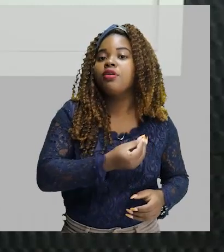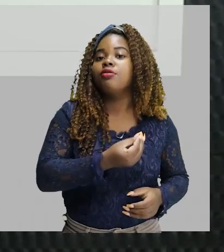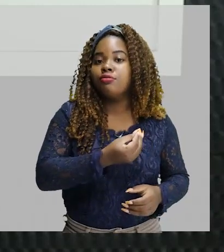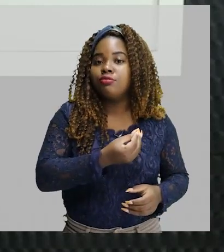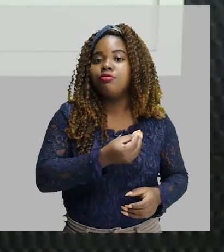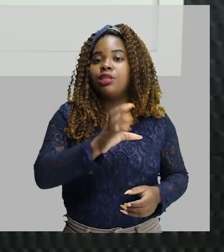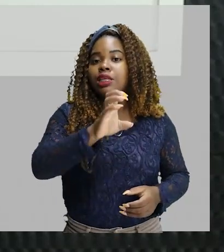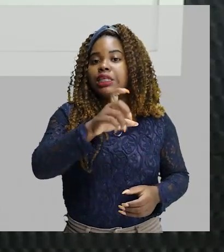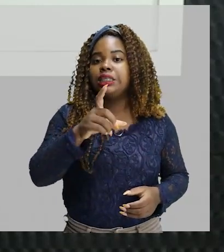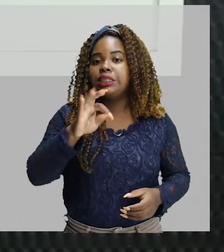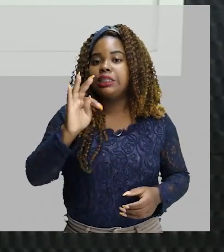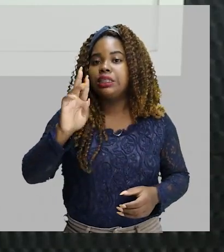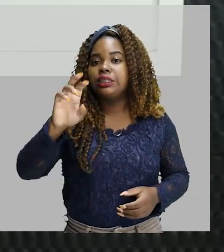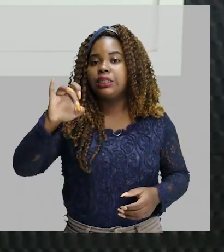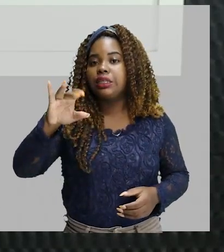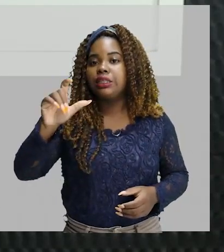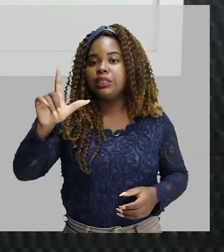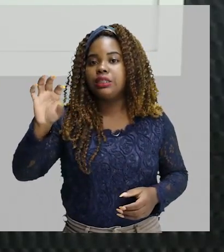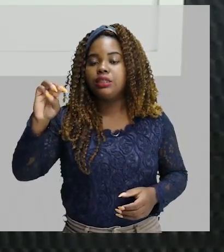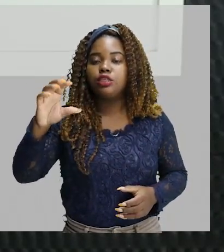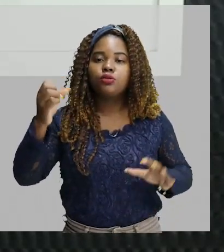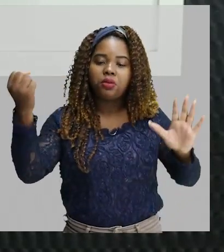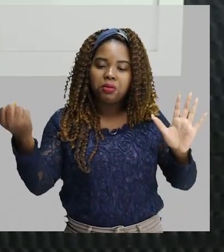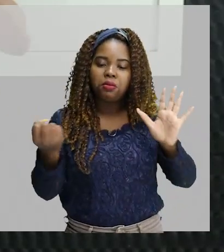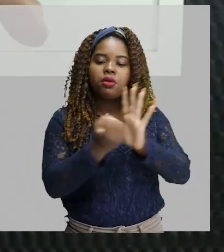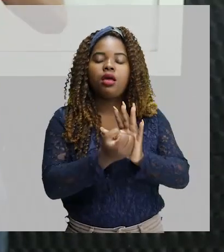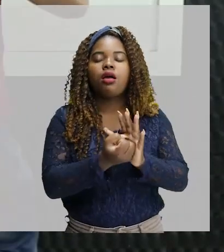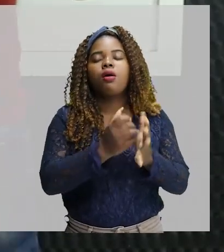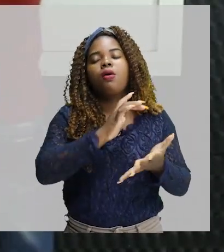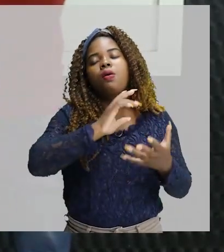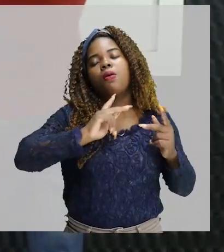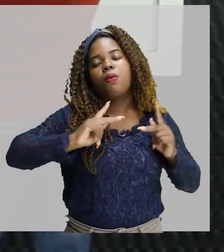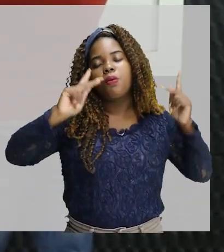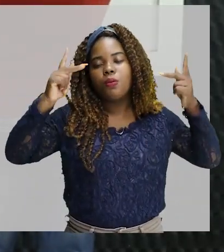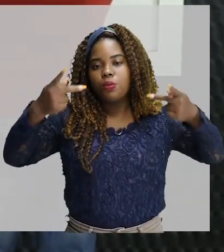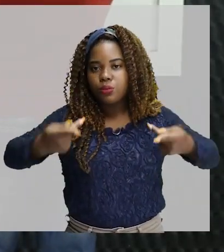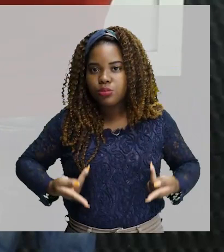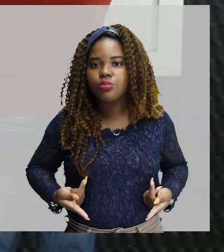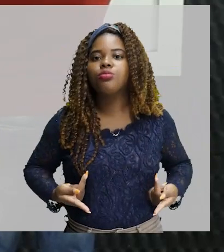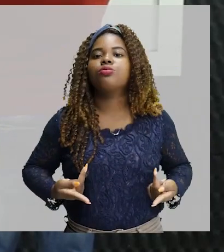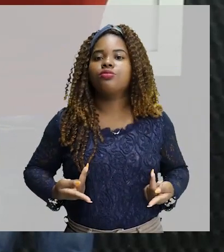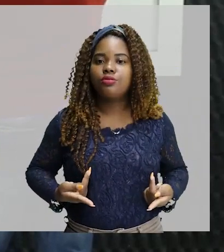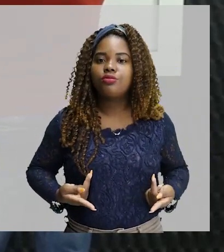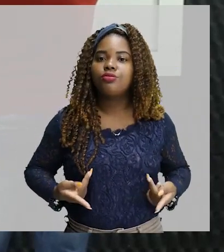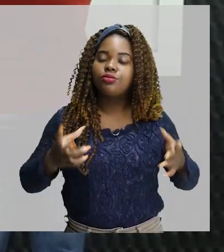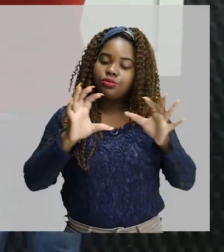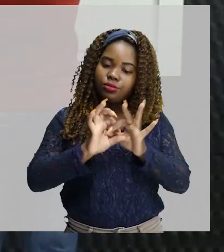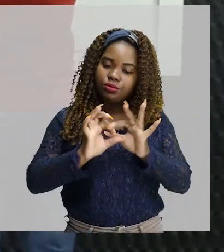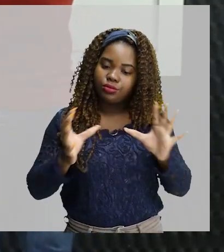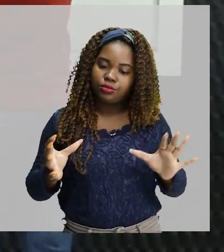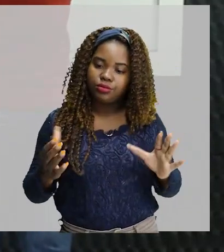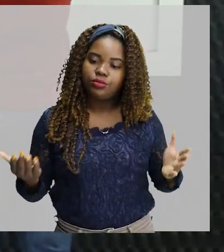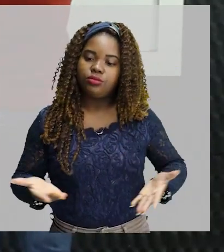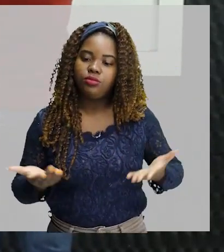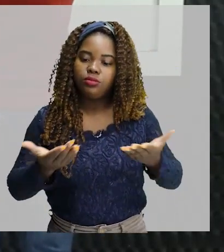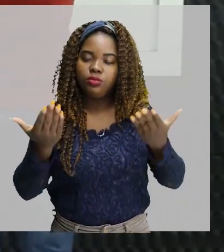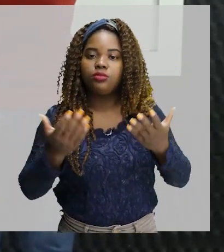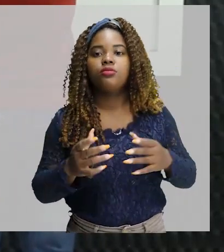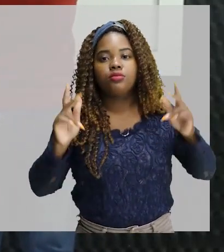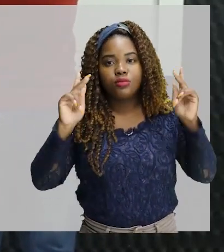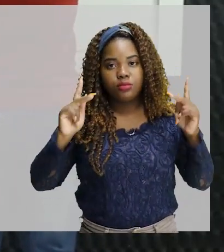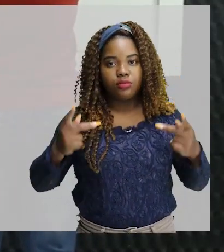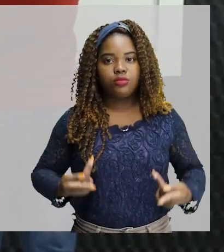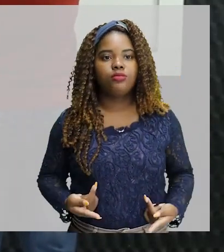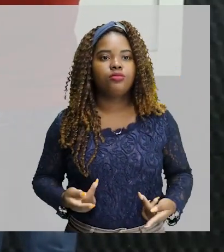como a maior marca da humanidade. Então, olha aqui, ó, a liberdade ela vai nos constituir como ser